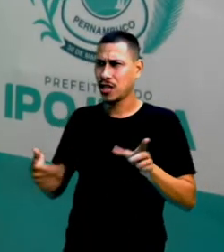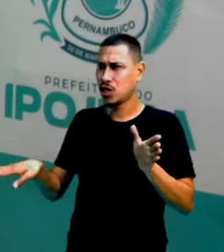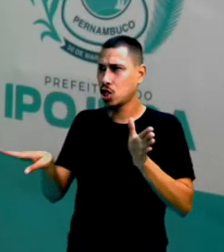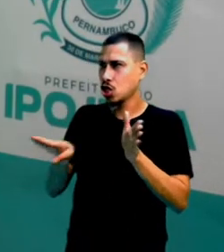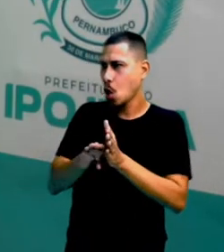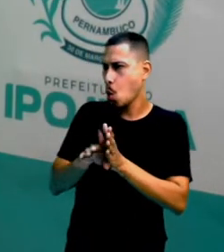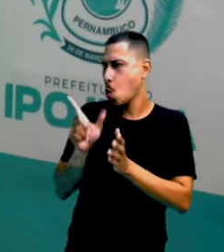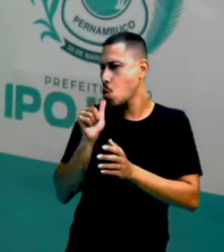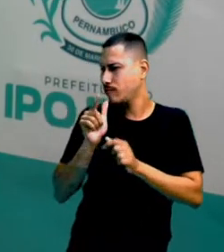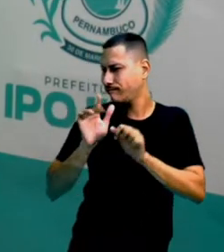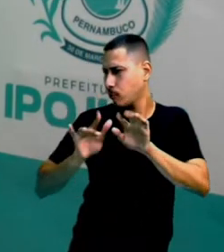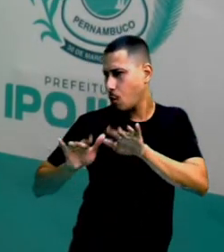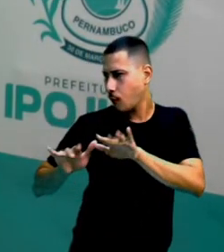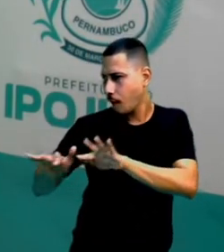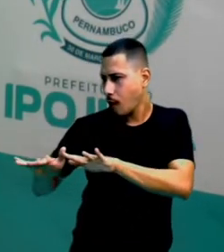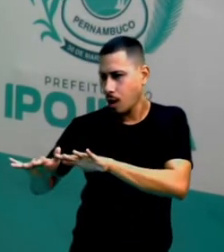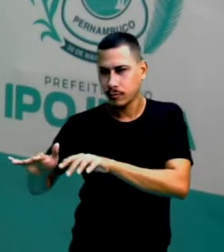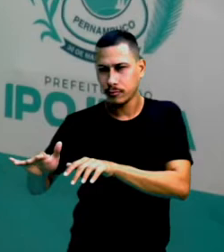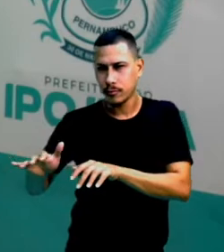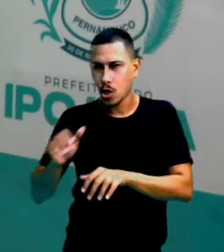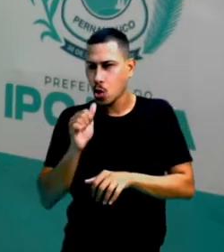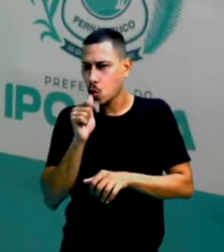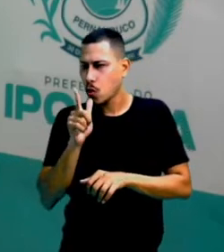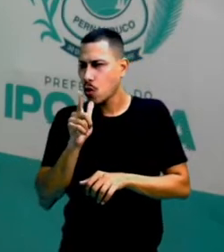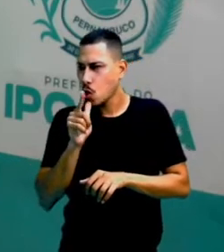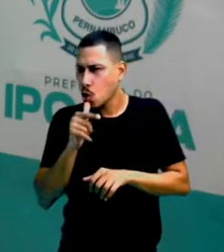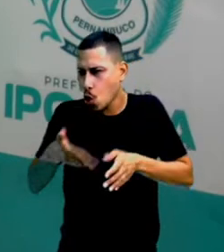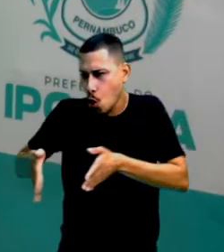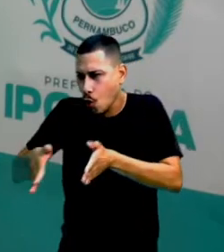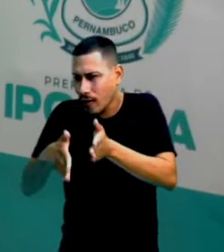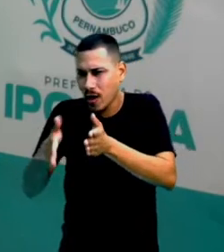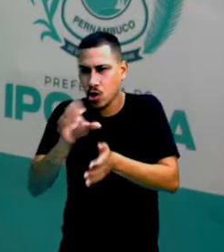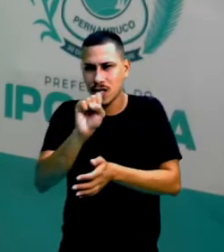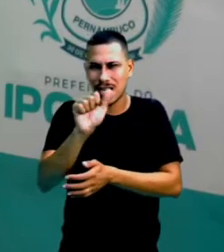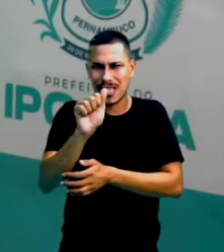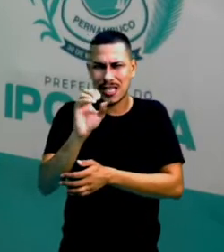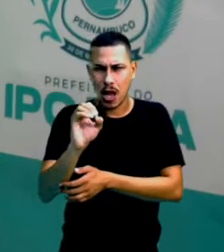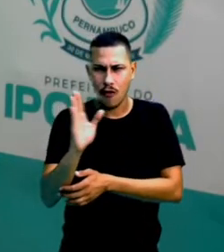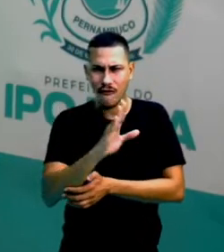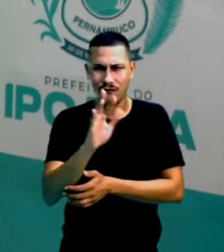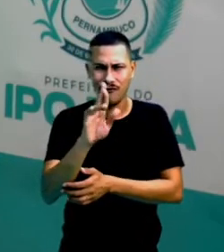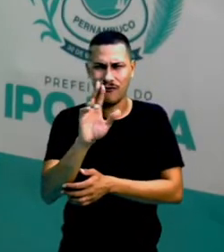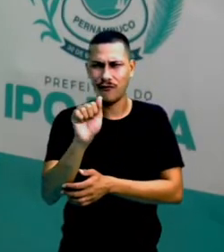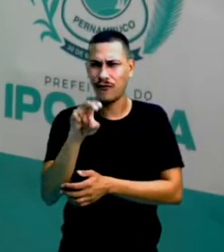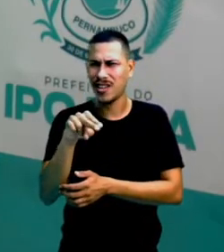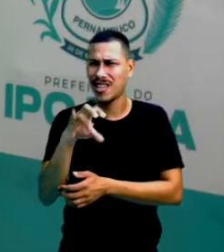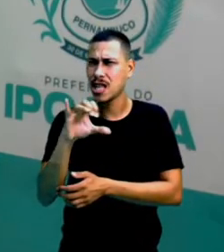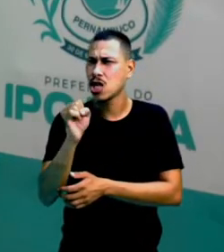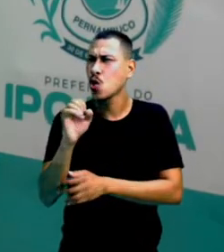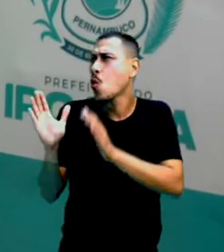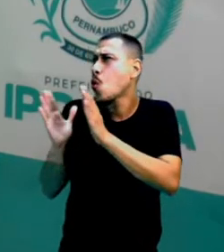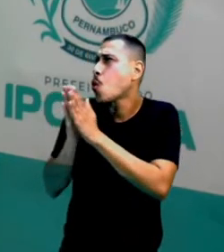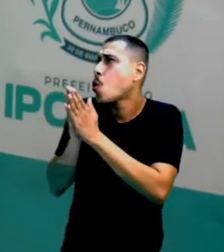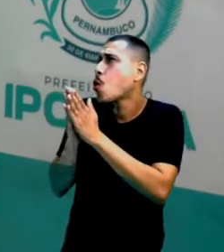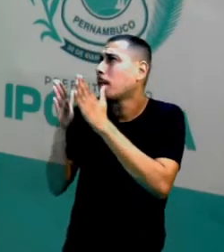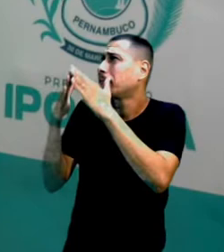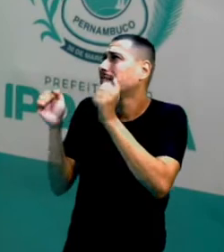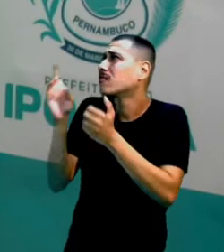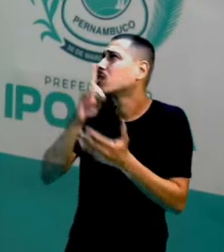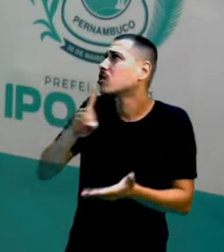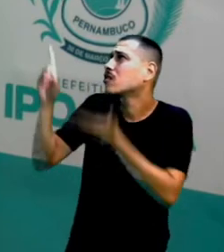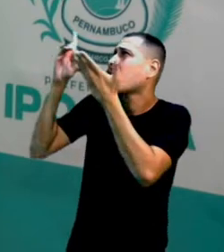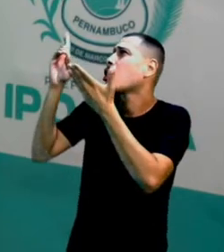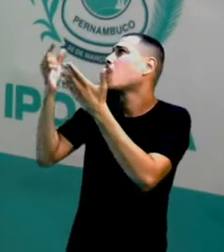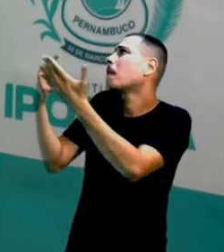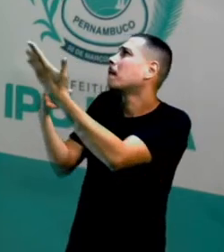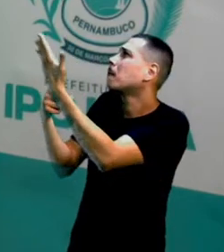do Rio São Francisco, e ela era muito religiosa, ela pediu a Deus que desse um sinal para ela, para que ela superasse